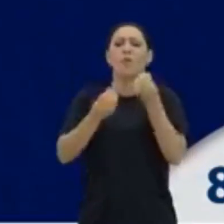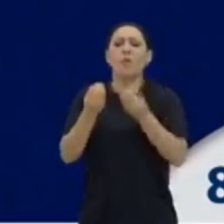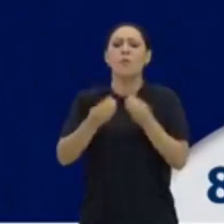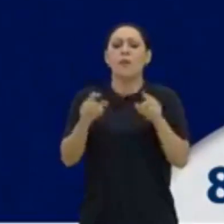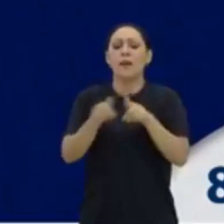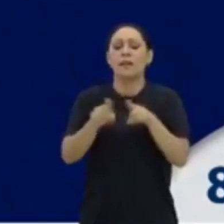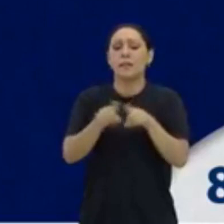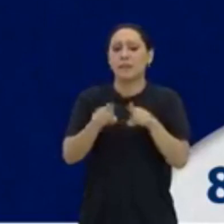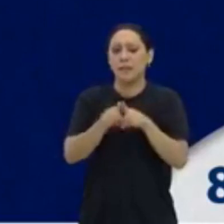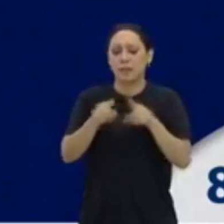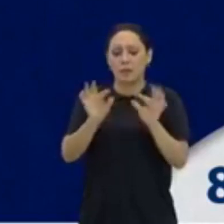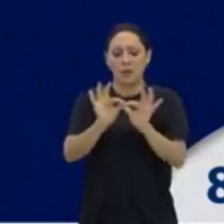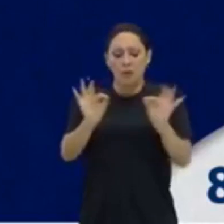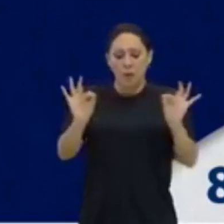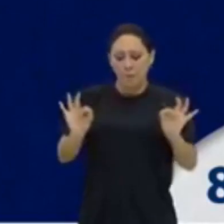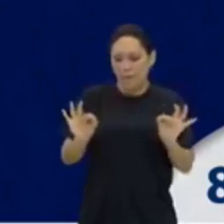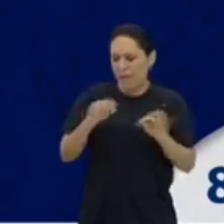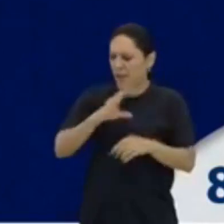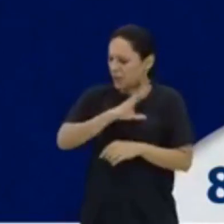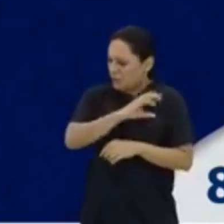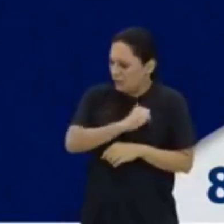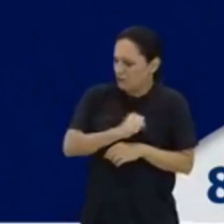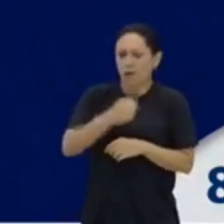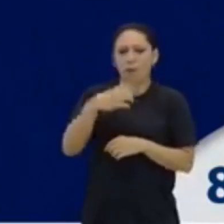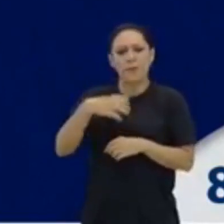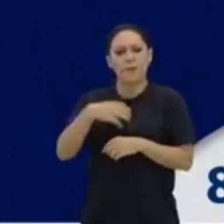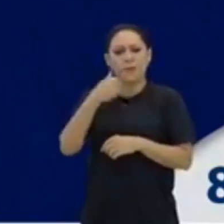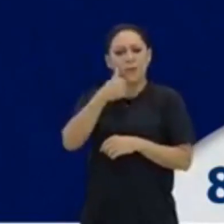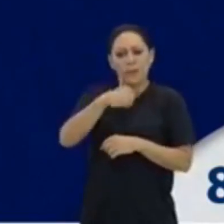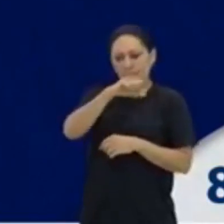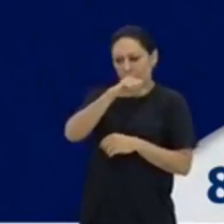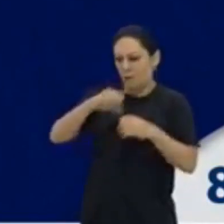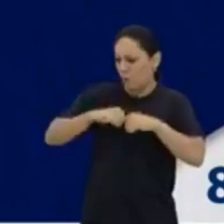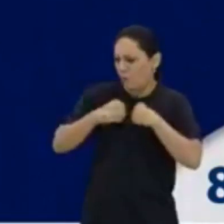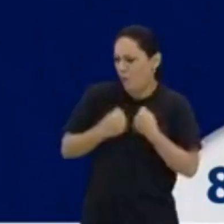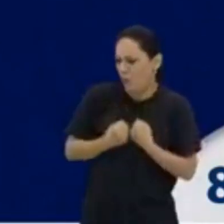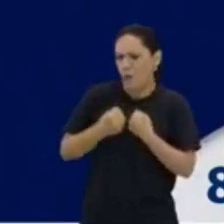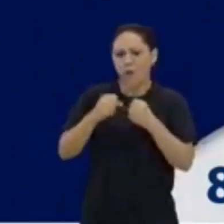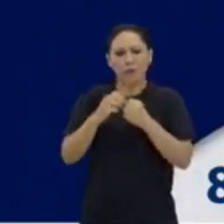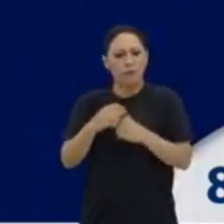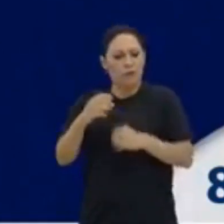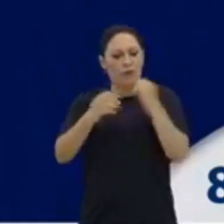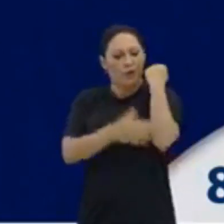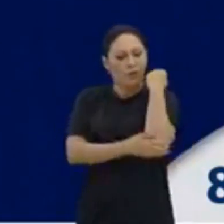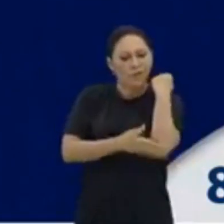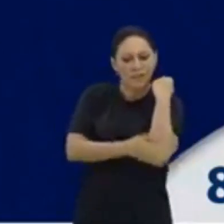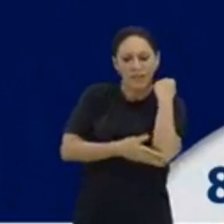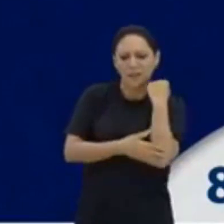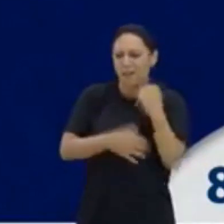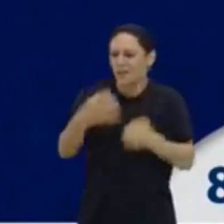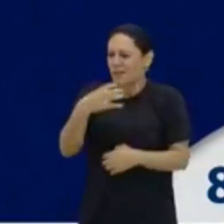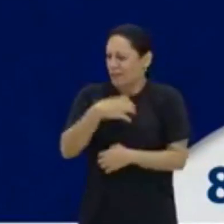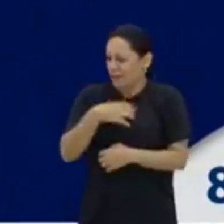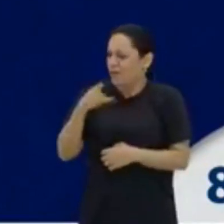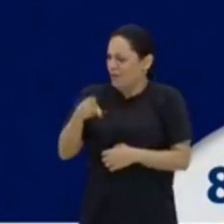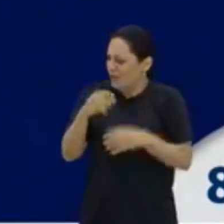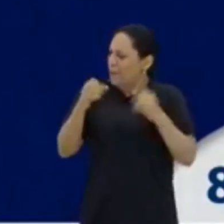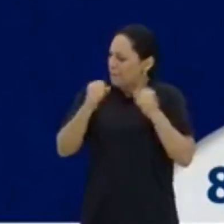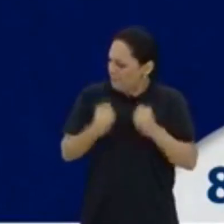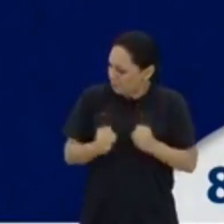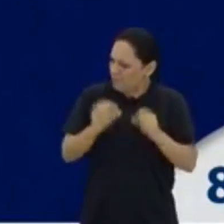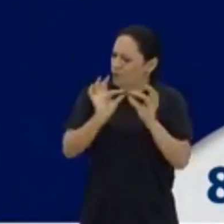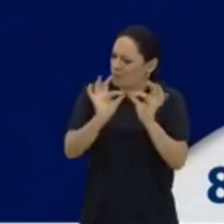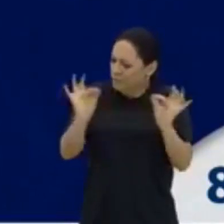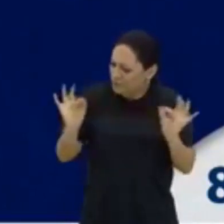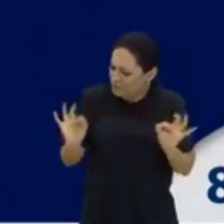de medir o amor que você sente pela sua mãe, o ódio, a raiva, o ciúme, o sentimento você pode medir?